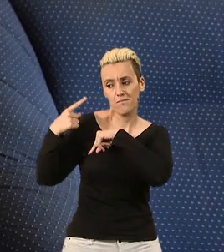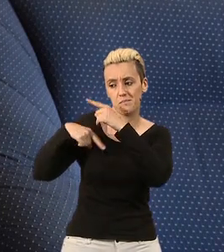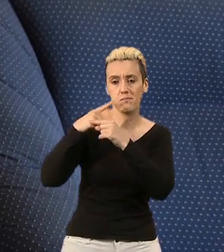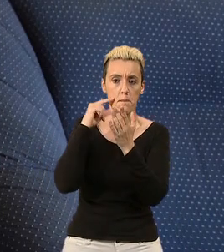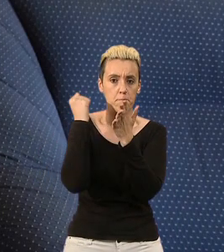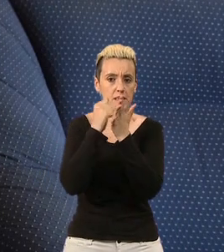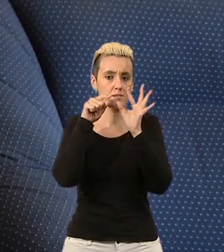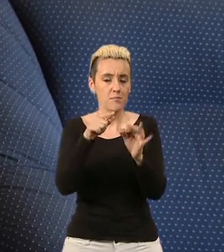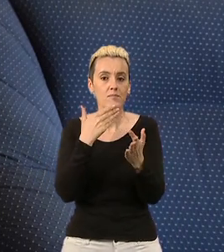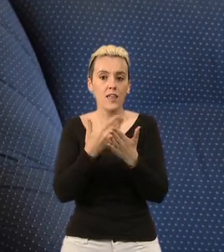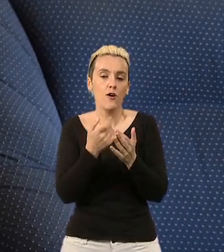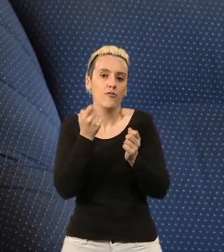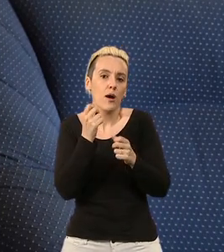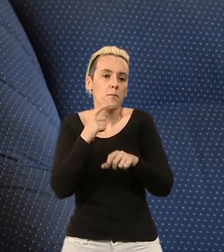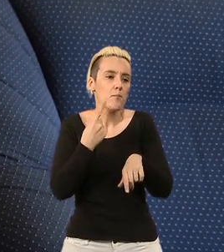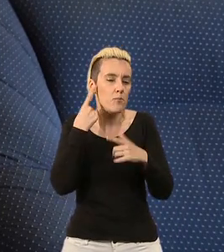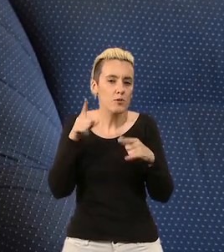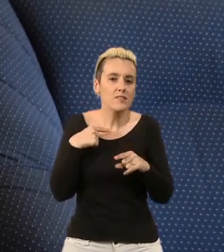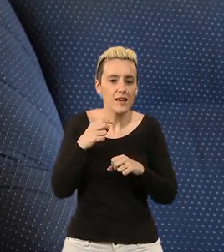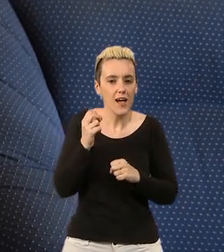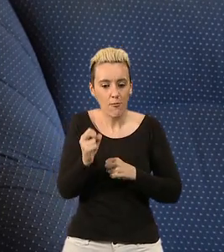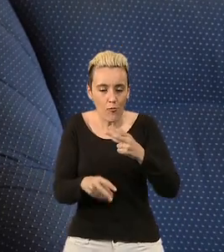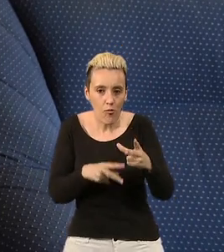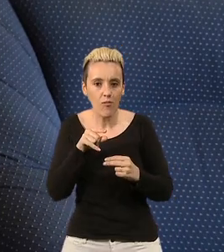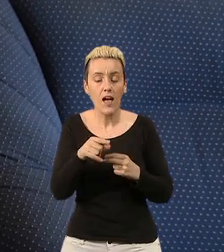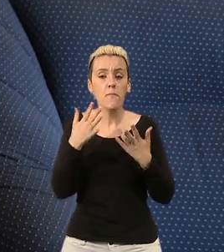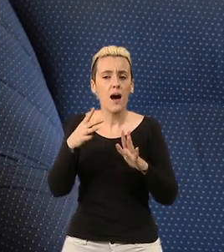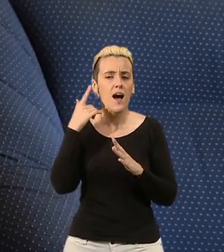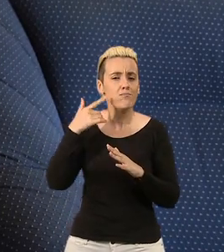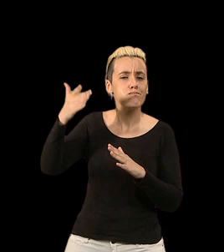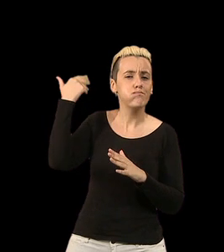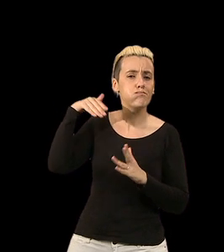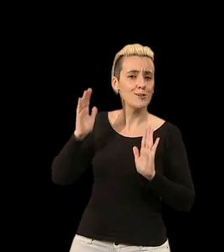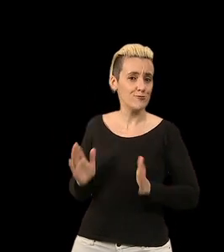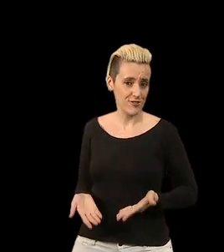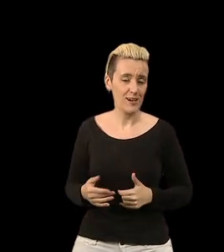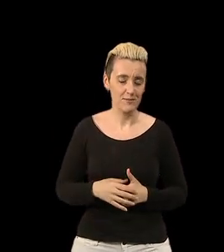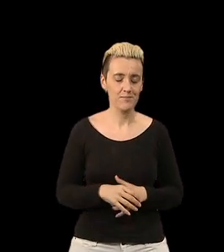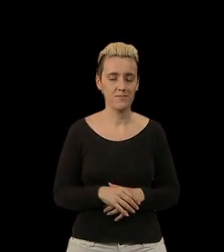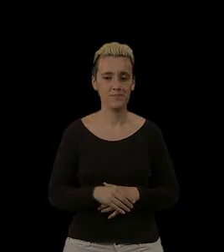numa versão mais moderna aquilo que já está lá longe no tempo.